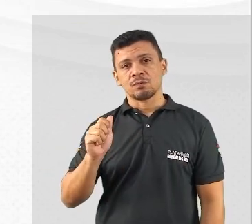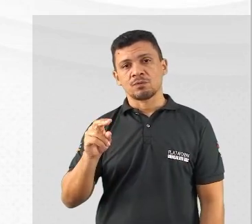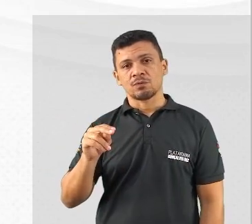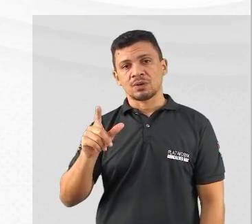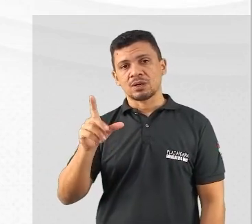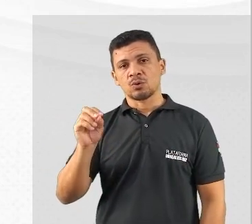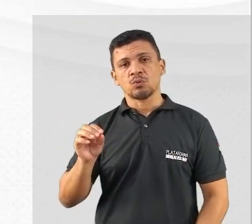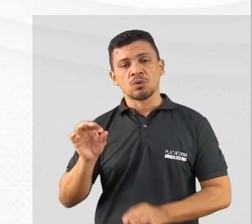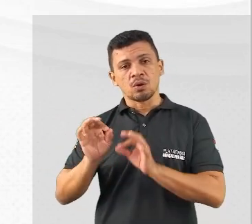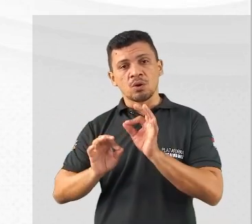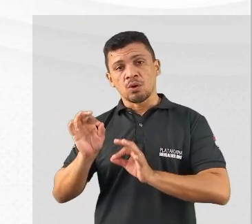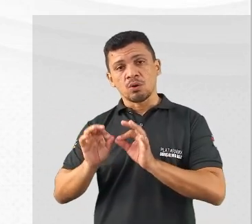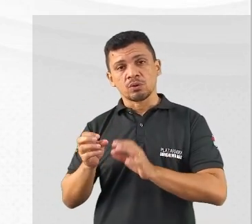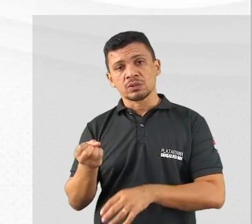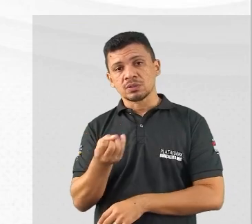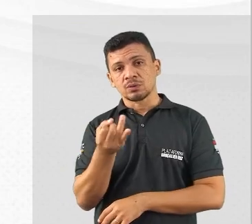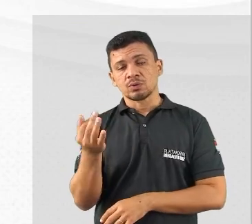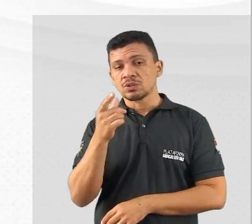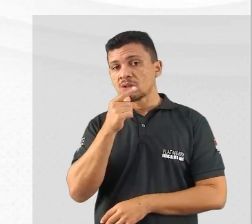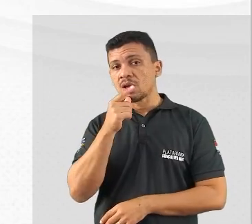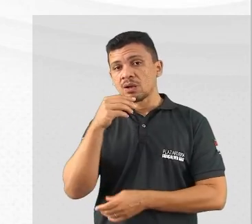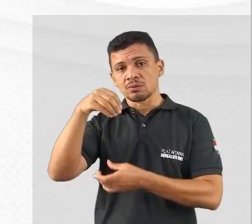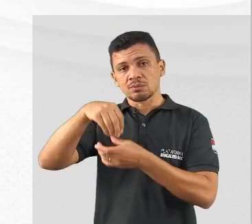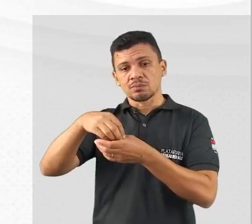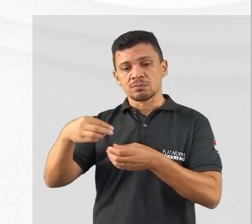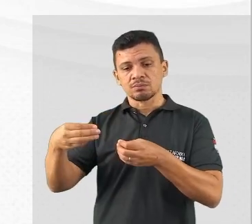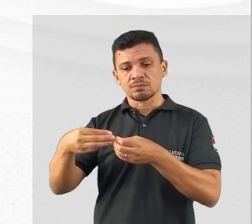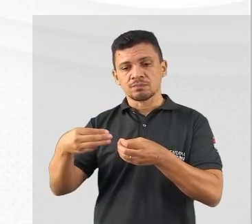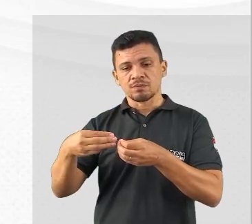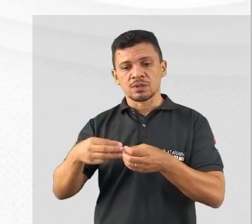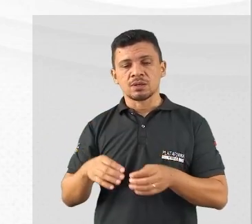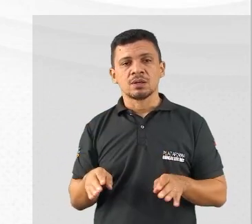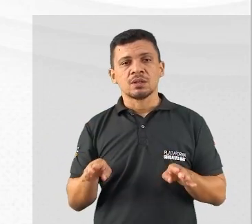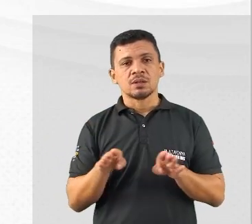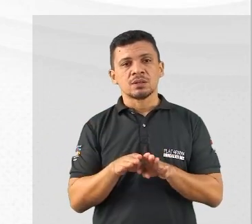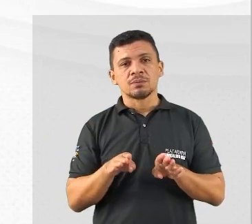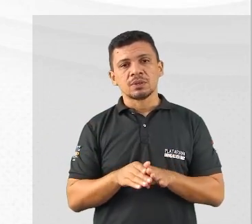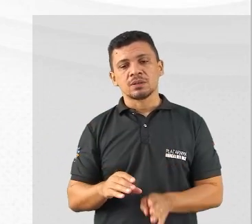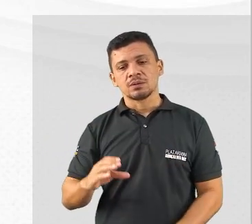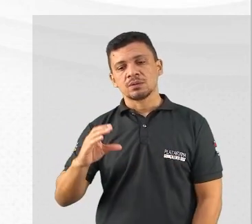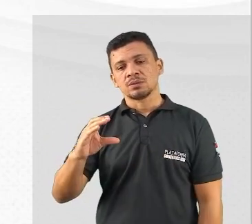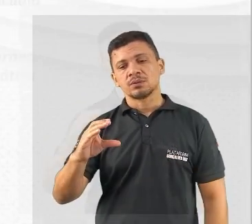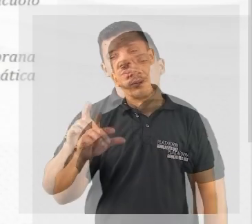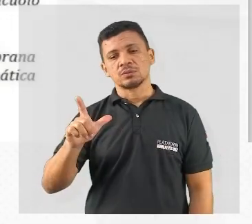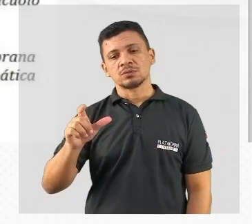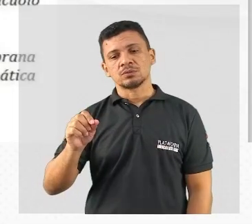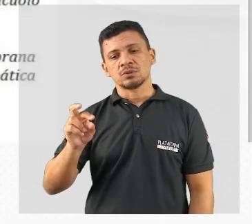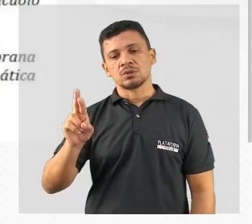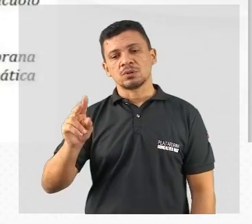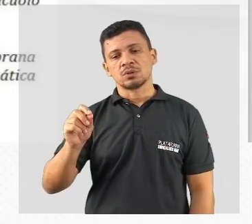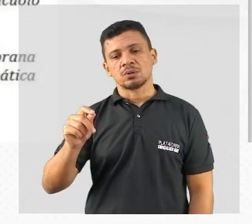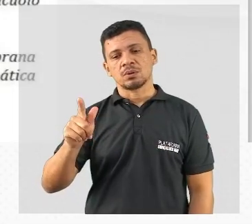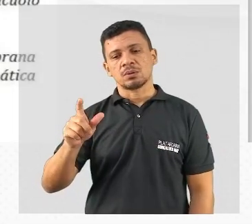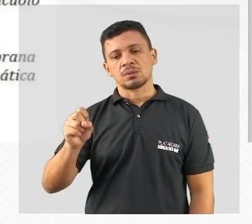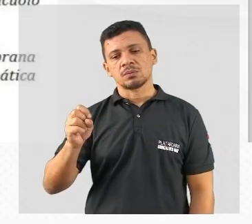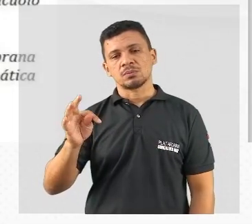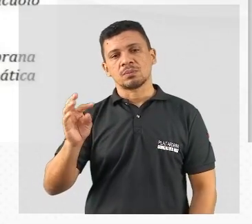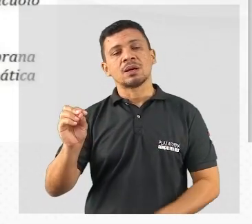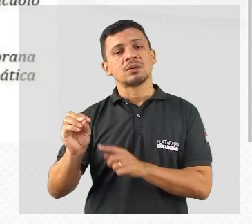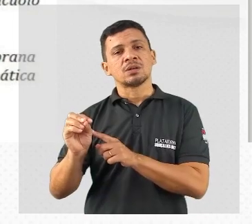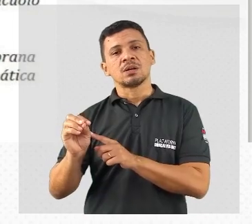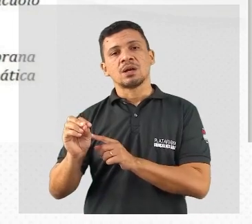organizar a entrada e saída de água da célula. E o cloroplasto, pessoal, é importantíssimo porque é nele, né, nessa organela que acontece